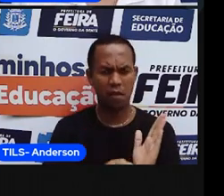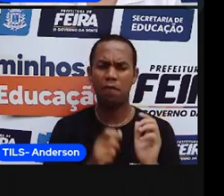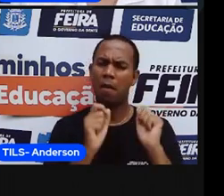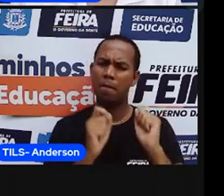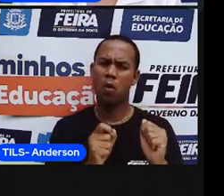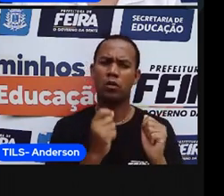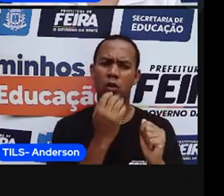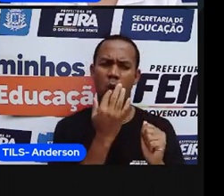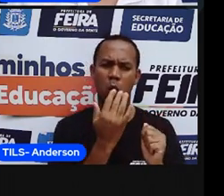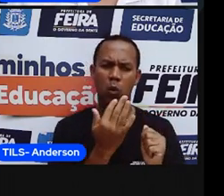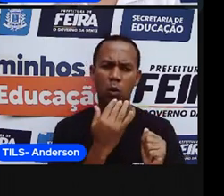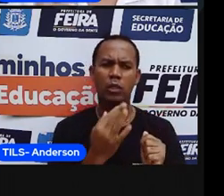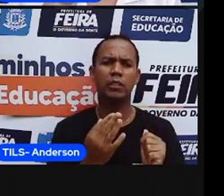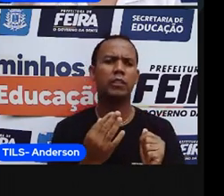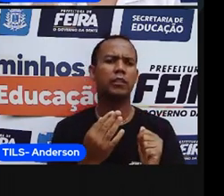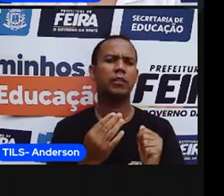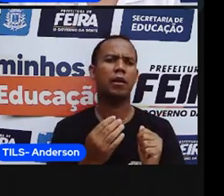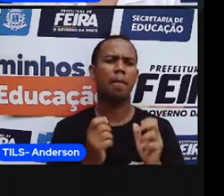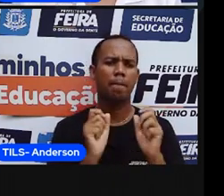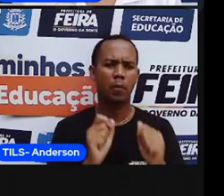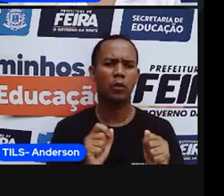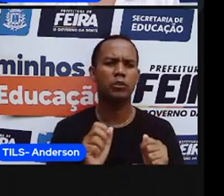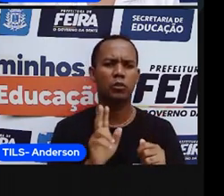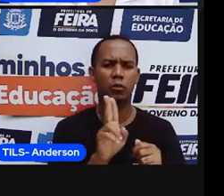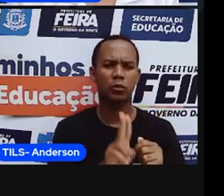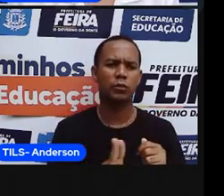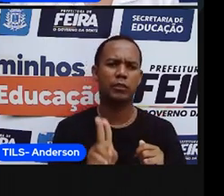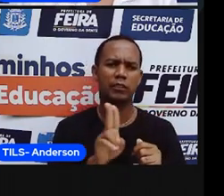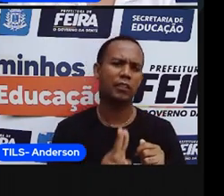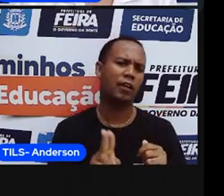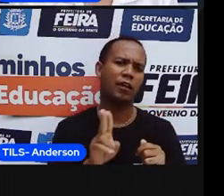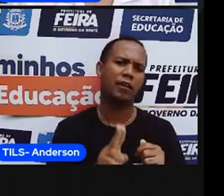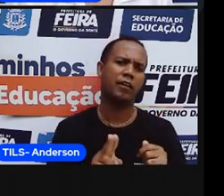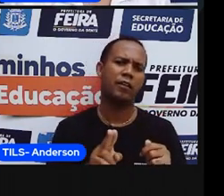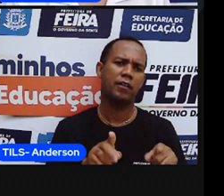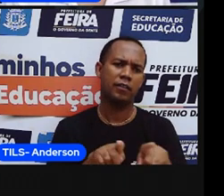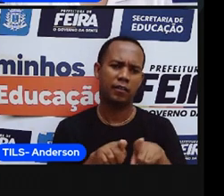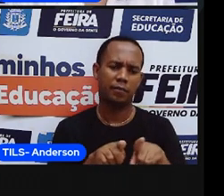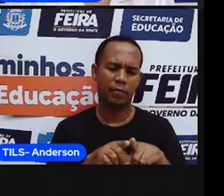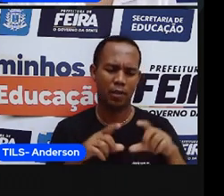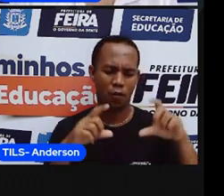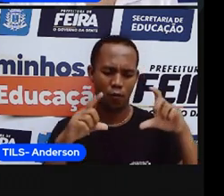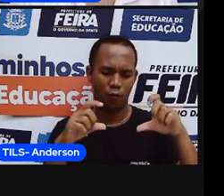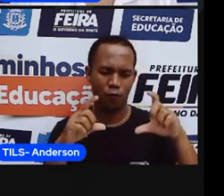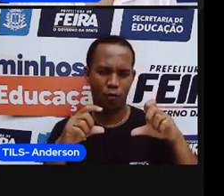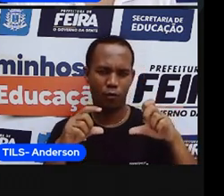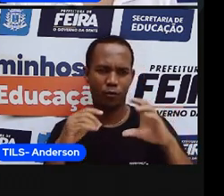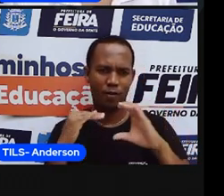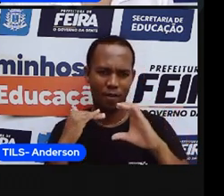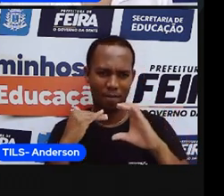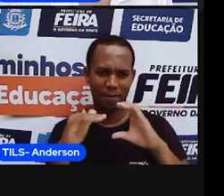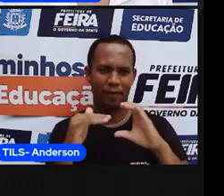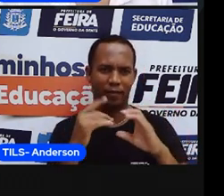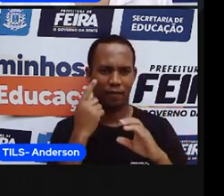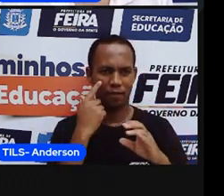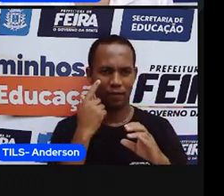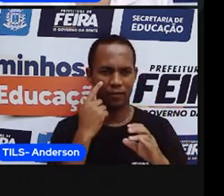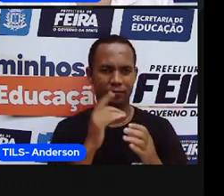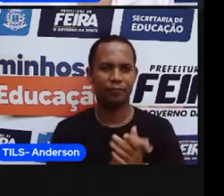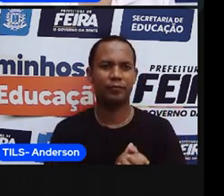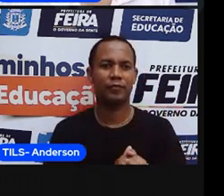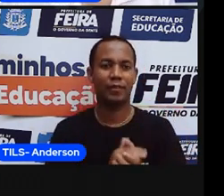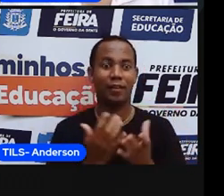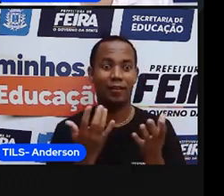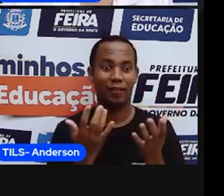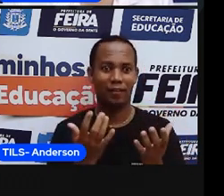podem colorir. Não tem, usa só o lapisinho mesmo. Desenha, tira uma foto e manda pra gente, porque tá curiosa para ver. E a Pro quer